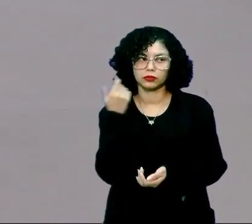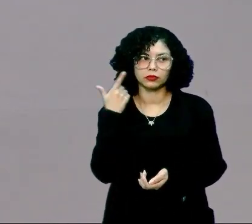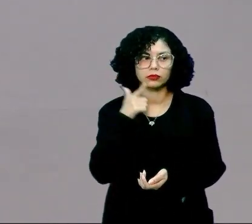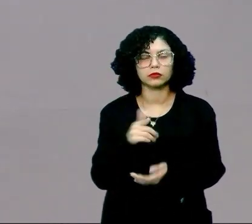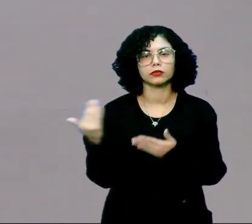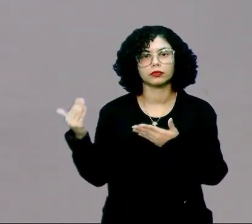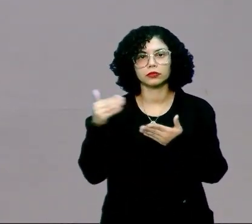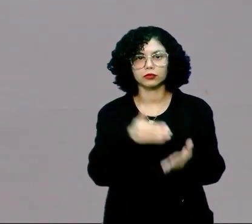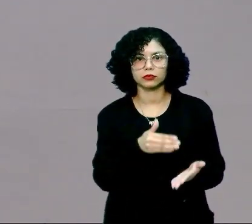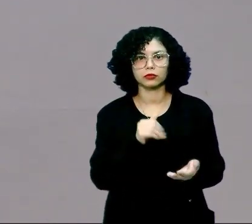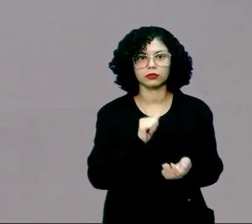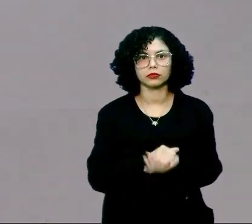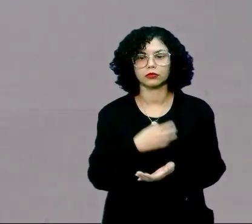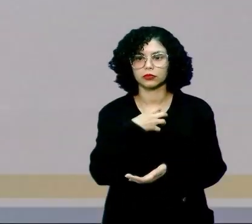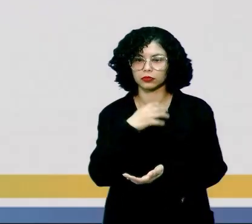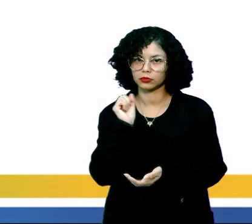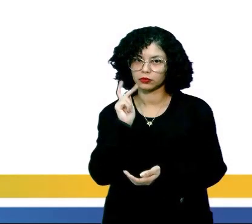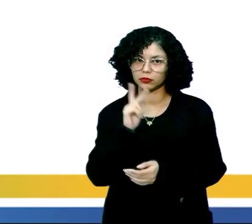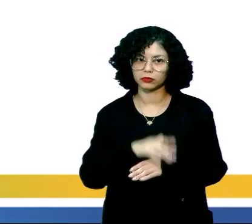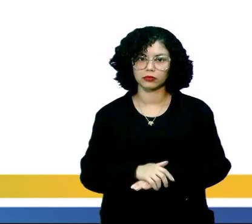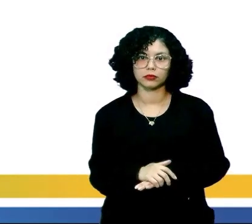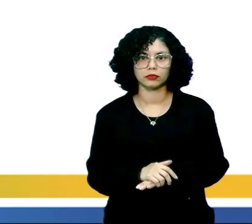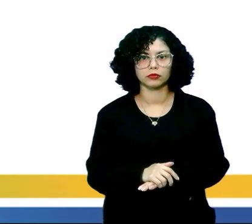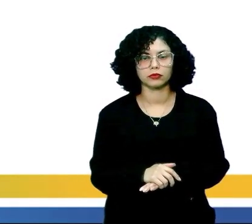consegue chegar a um sentido, tá?